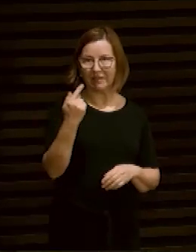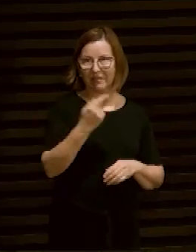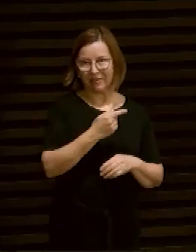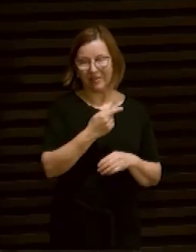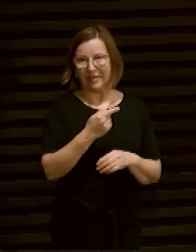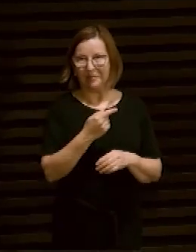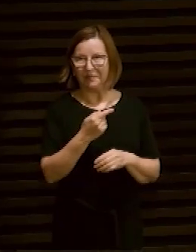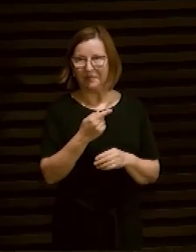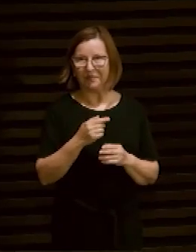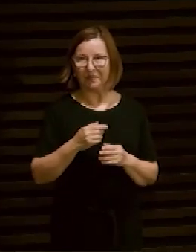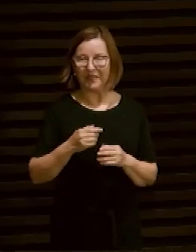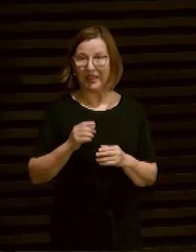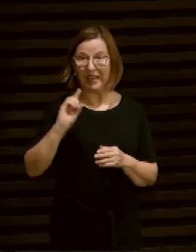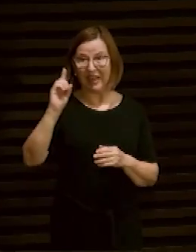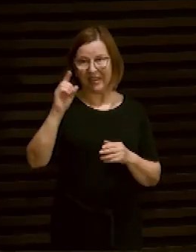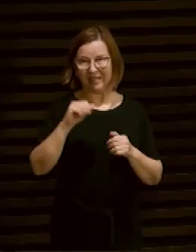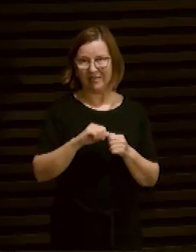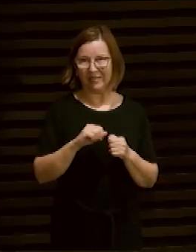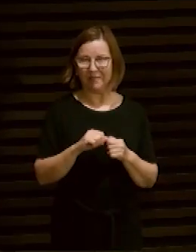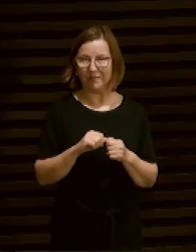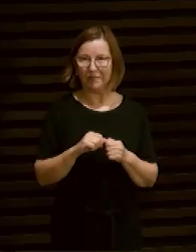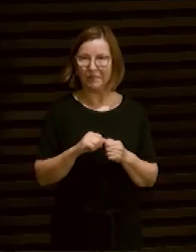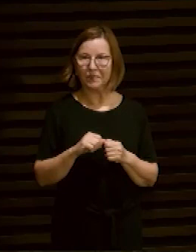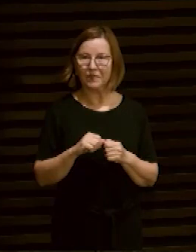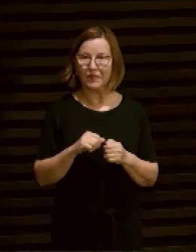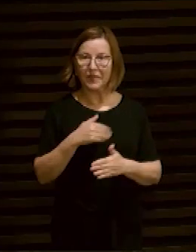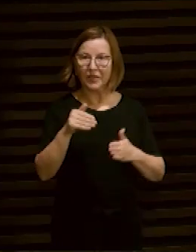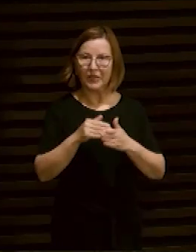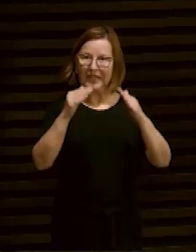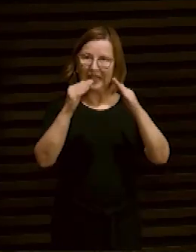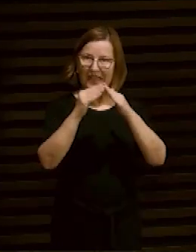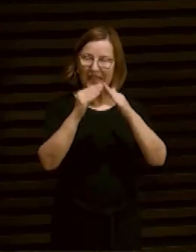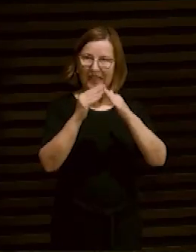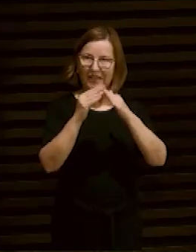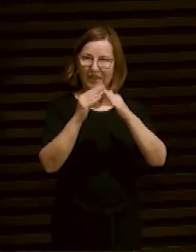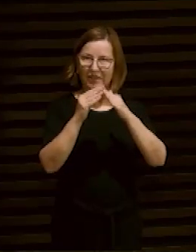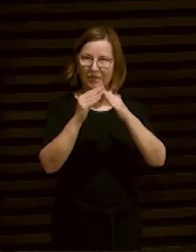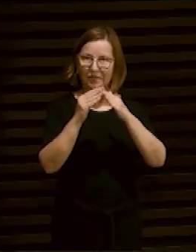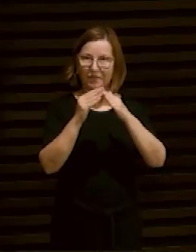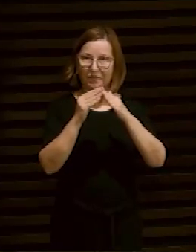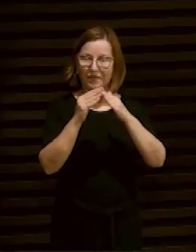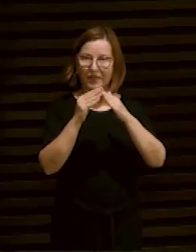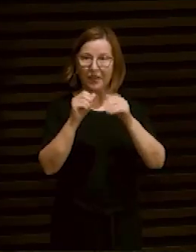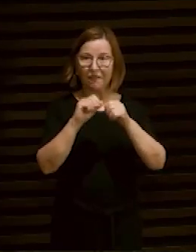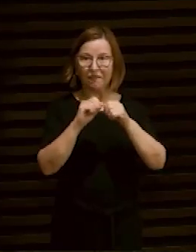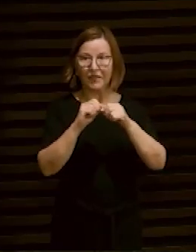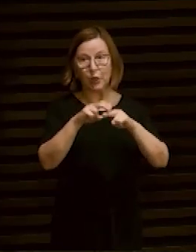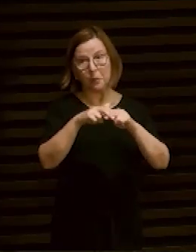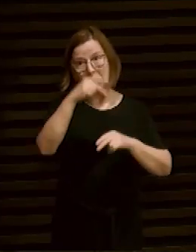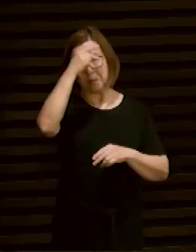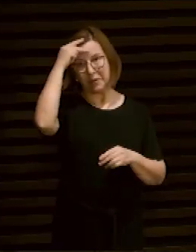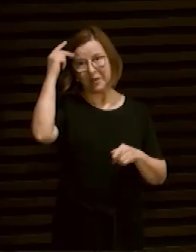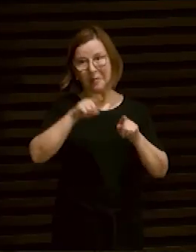estabeleceu. Pois toda casa é estabelecida por alguém, mas aquele que estabeleceu todas